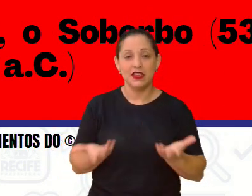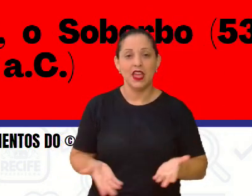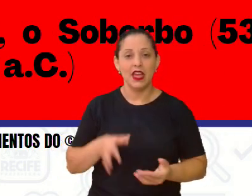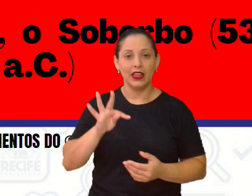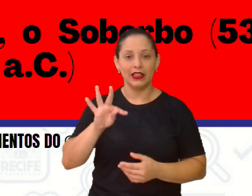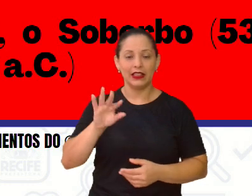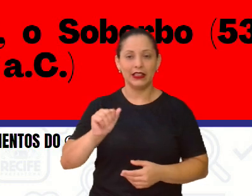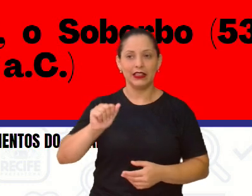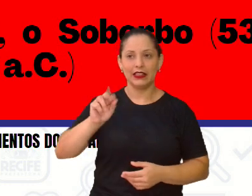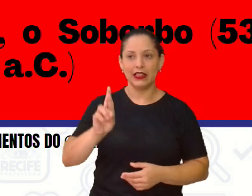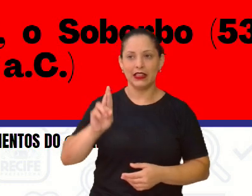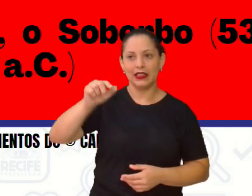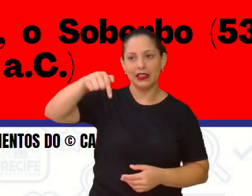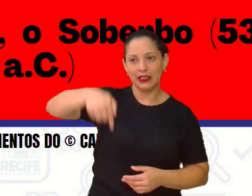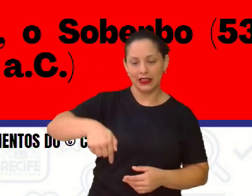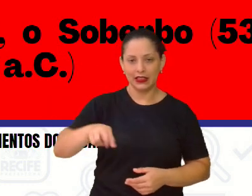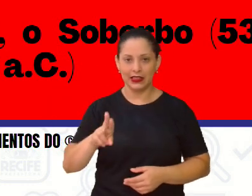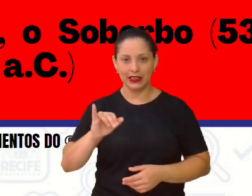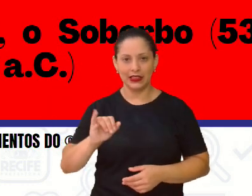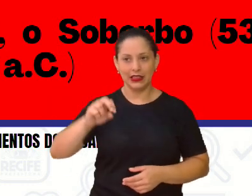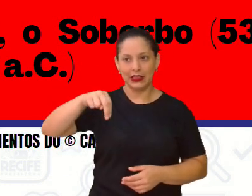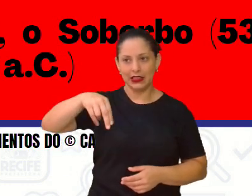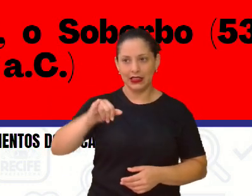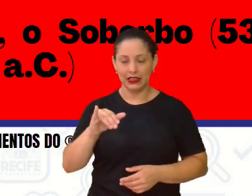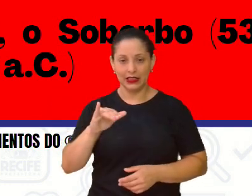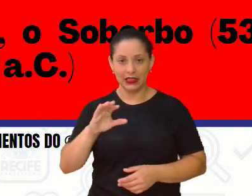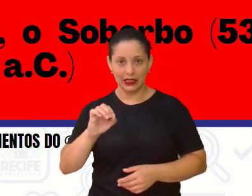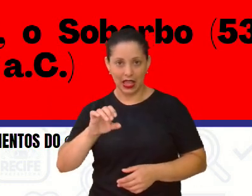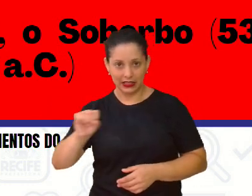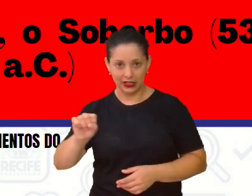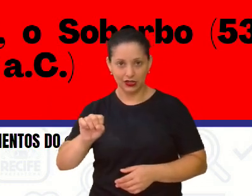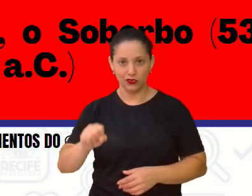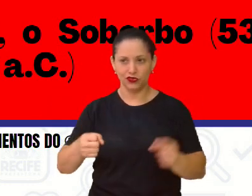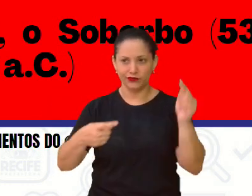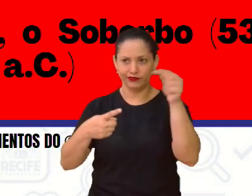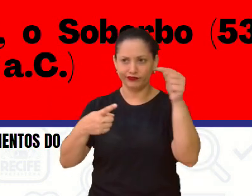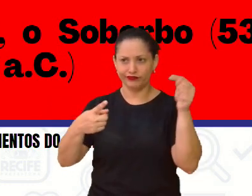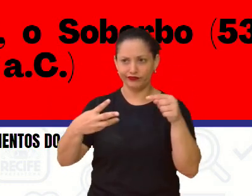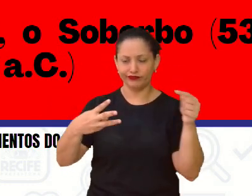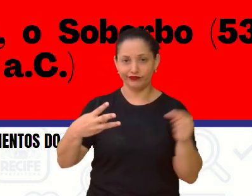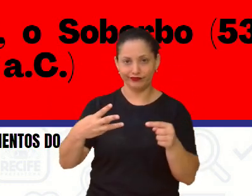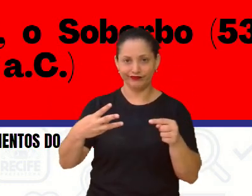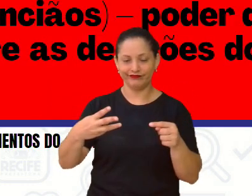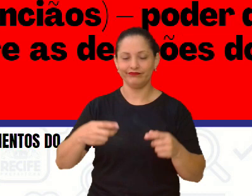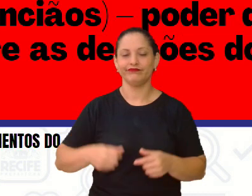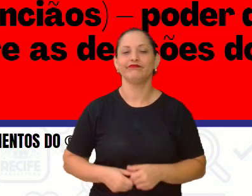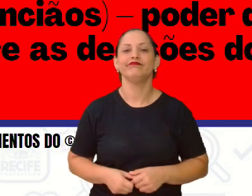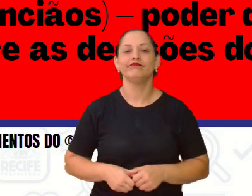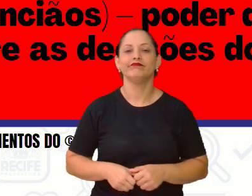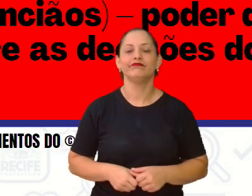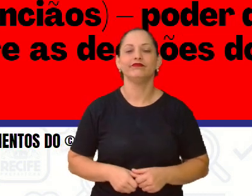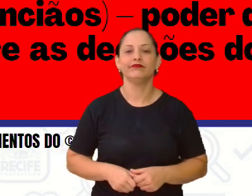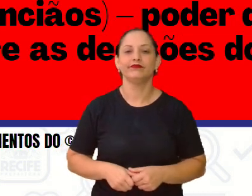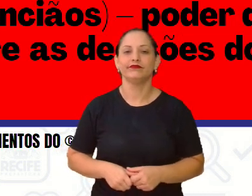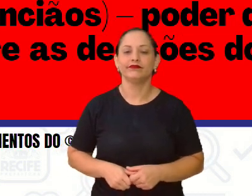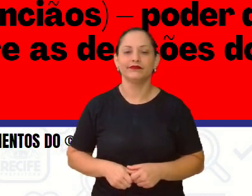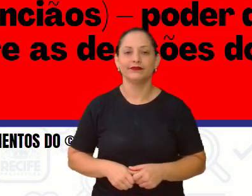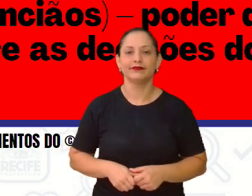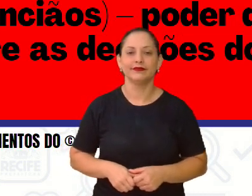Tarquínio Prisco, Sérvio Túlio e Tarquínio o Soberbo. Porém, né, a